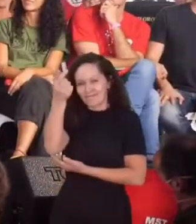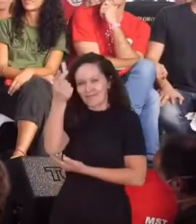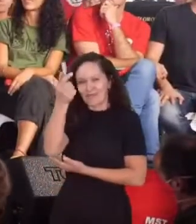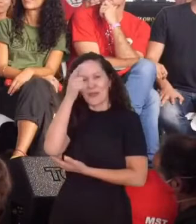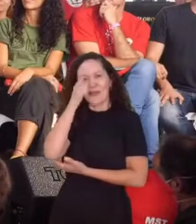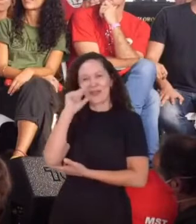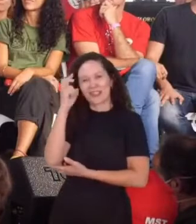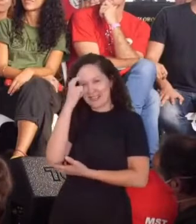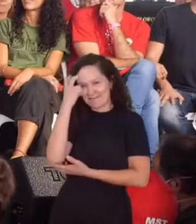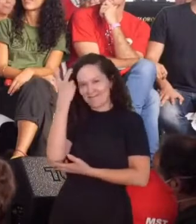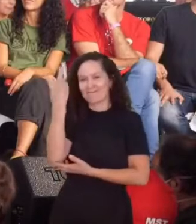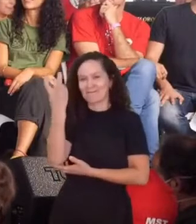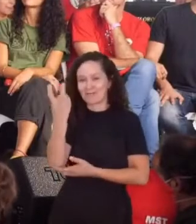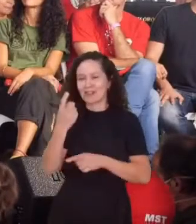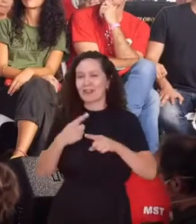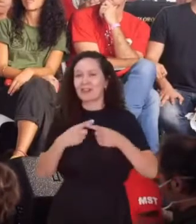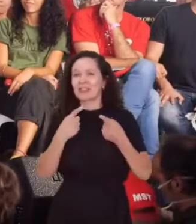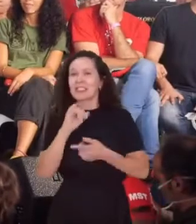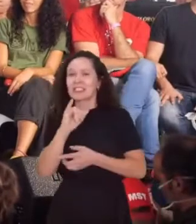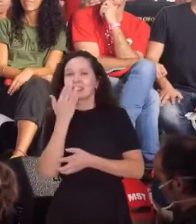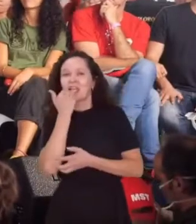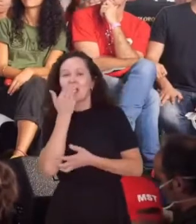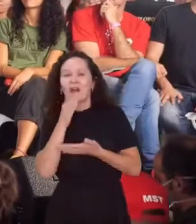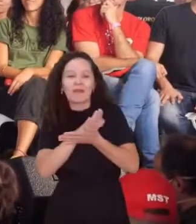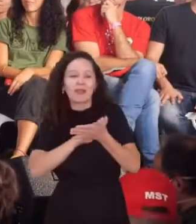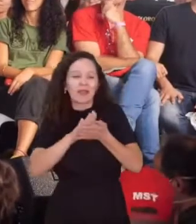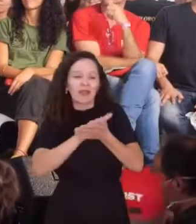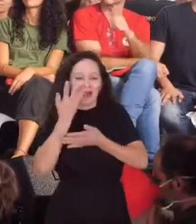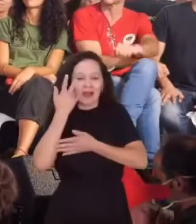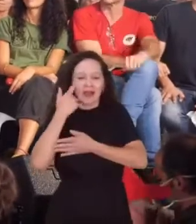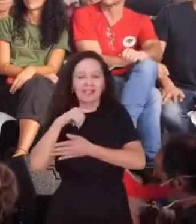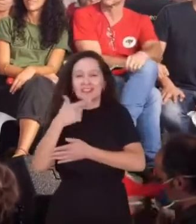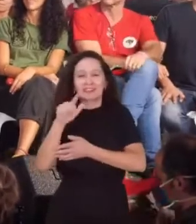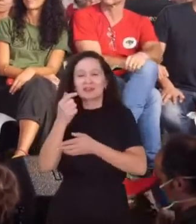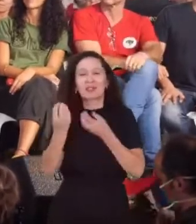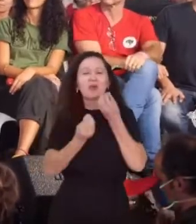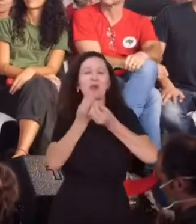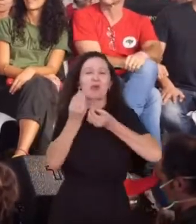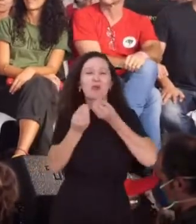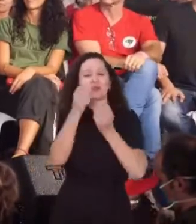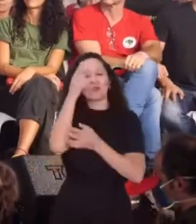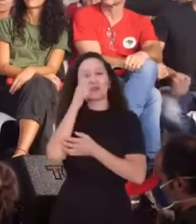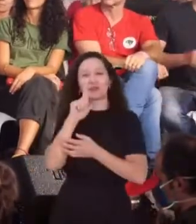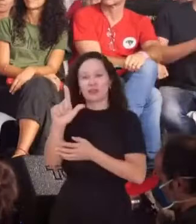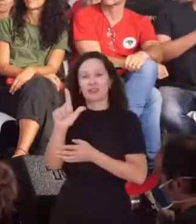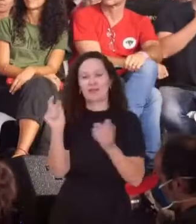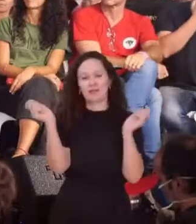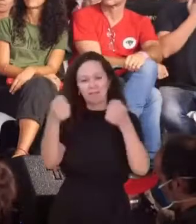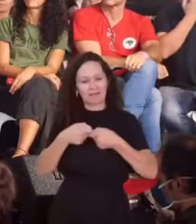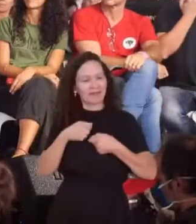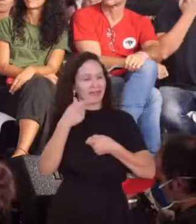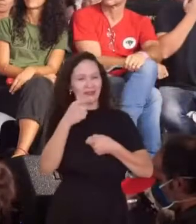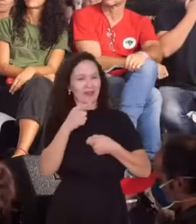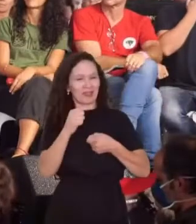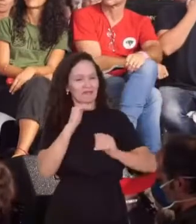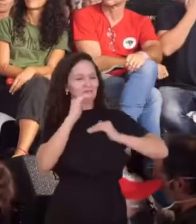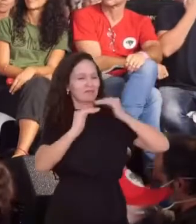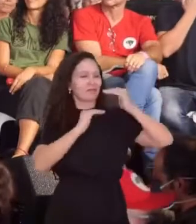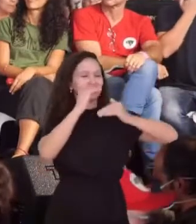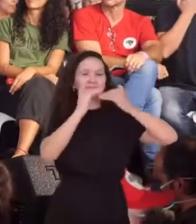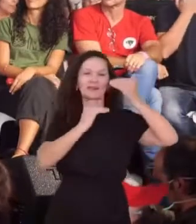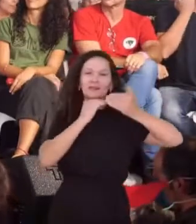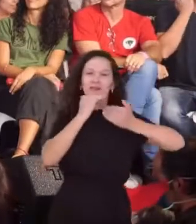criança não come, ela não tem sequer capacidade de desenvolver a sua